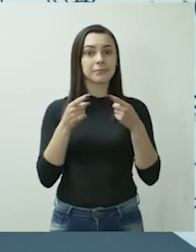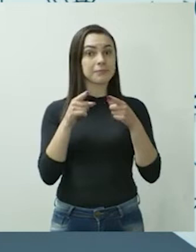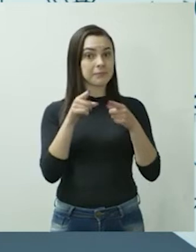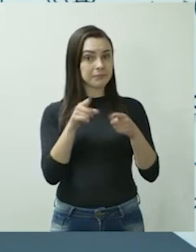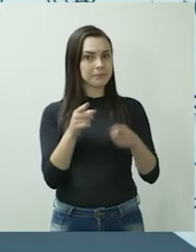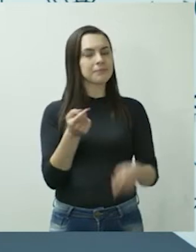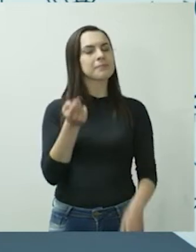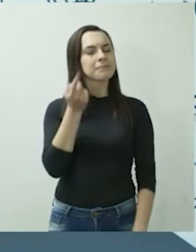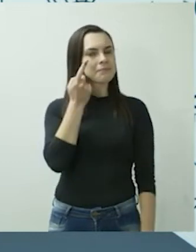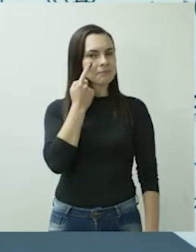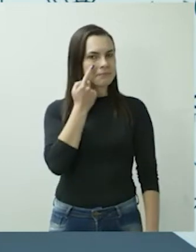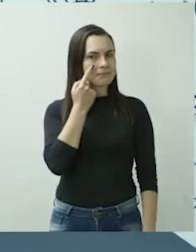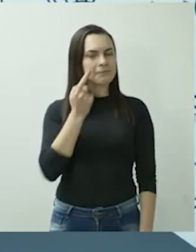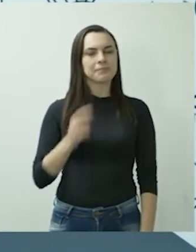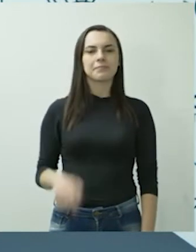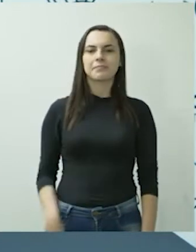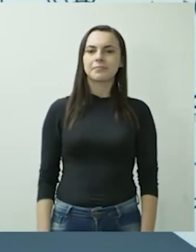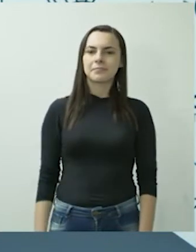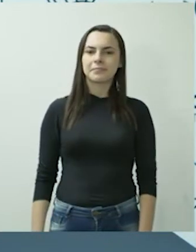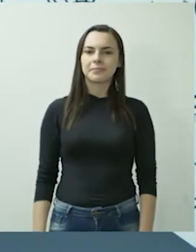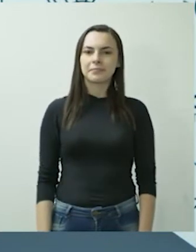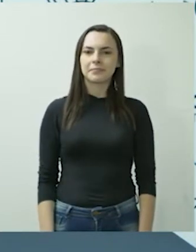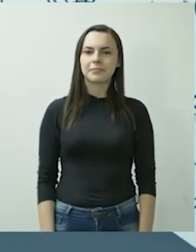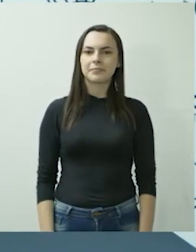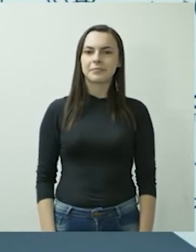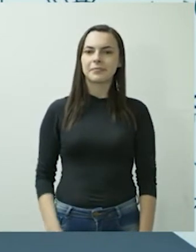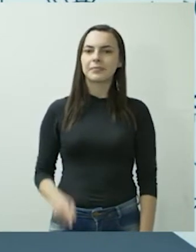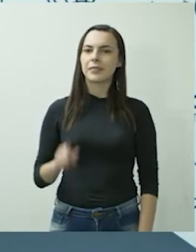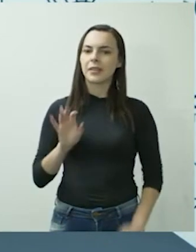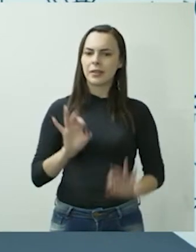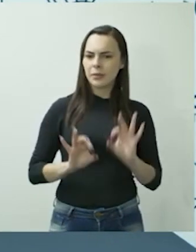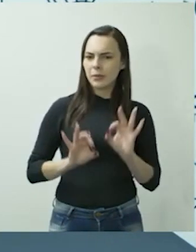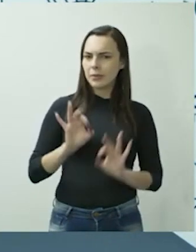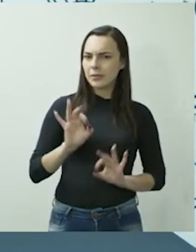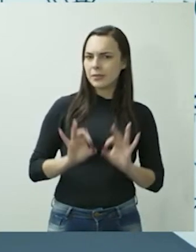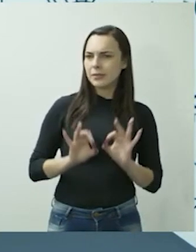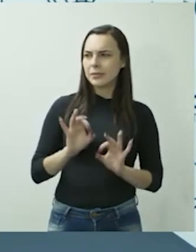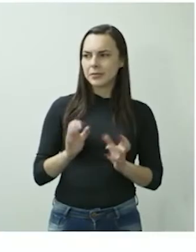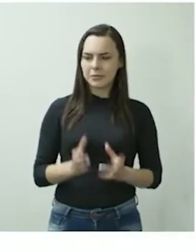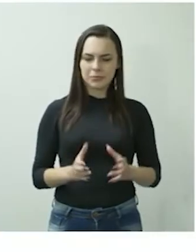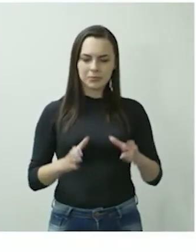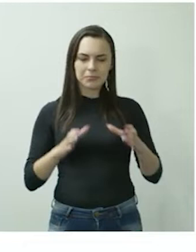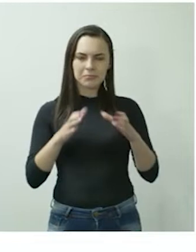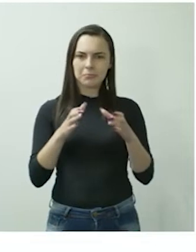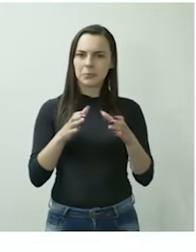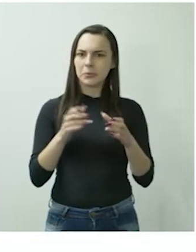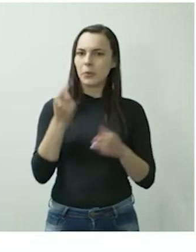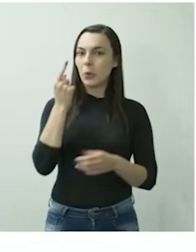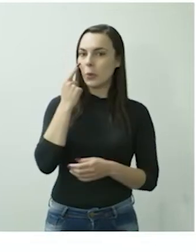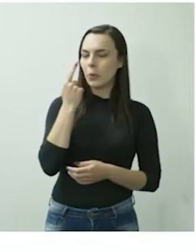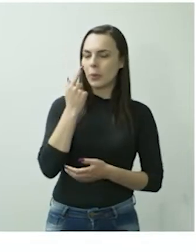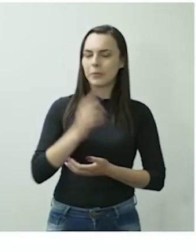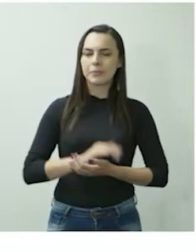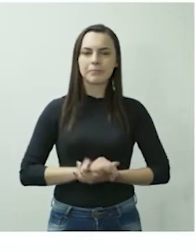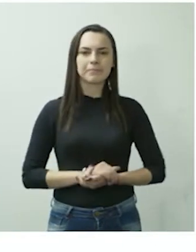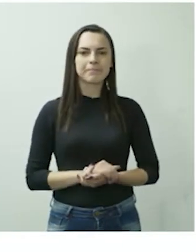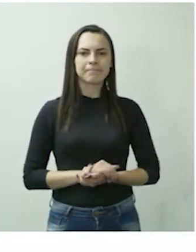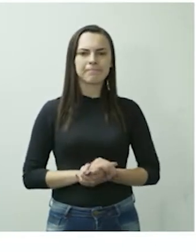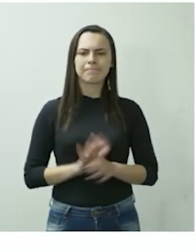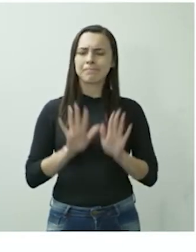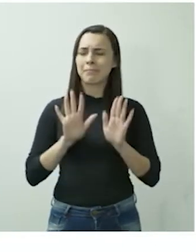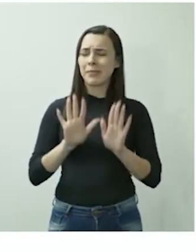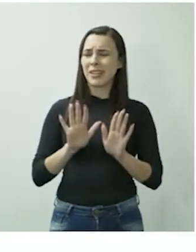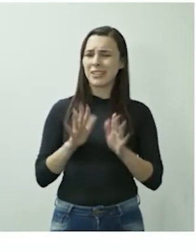nós. Vamos ver. Ela gosta de organizar, tem uma organização lá com os potes dela. Vejam lá. Só que ela